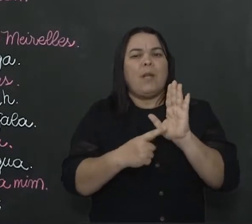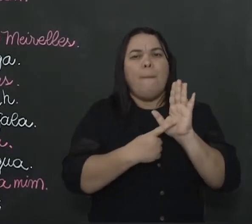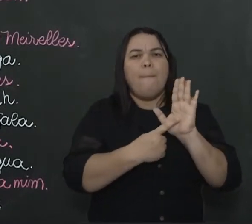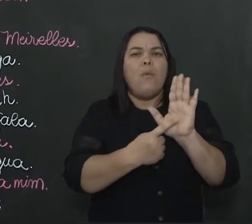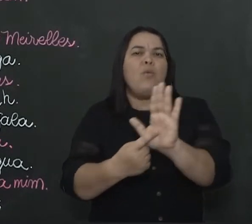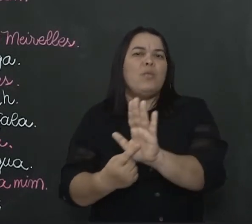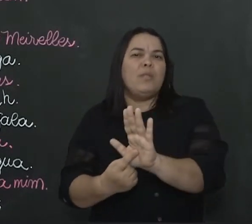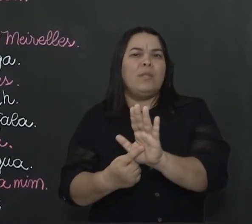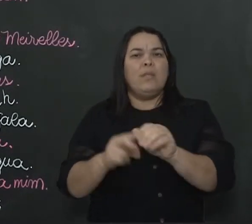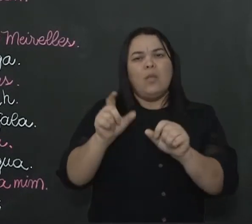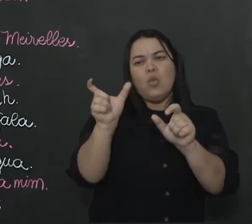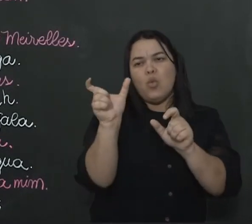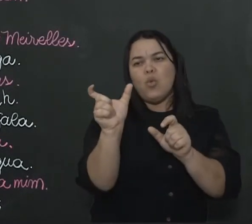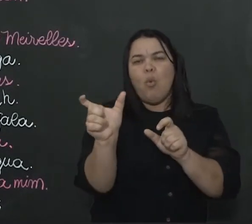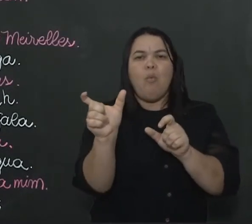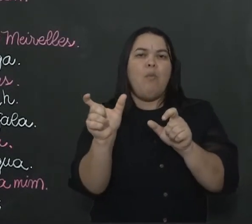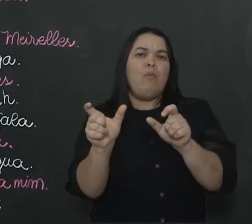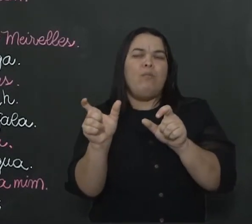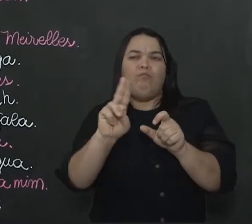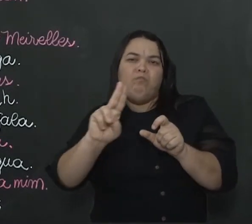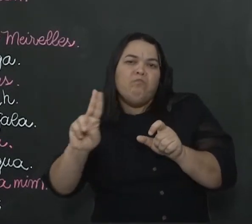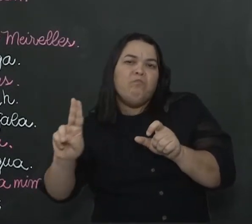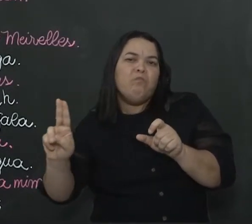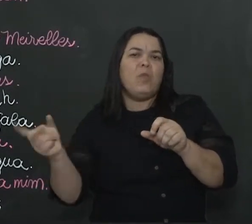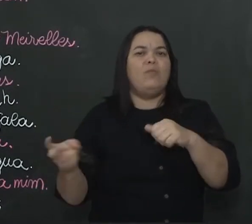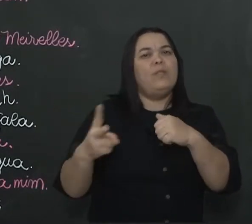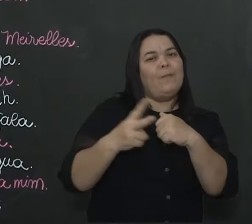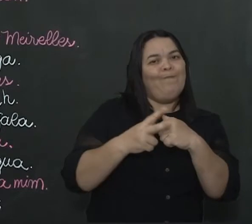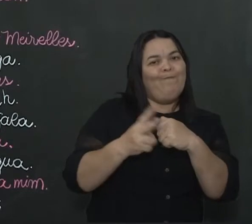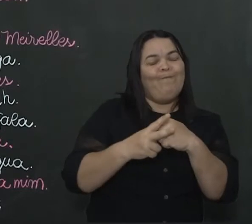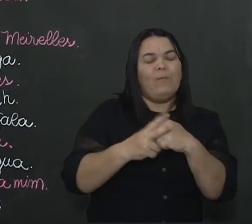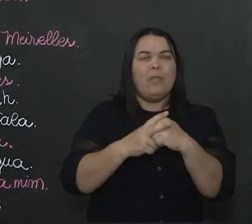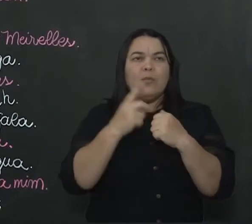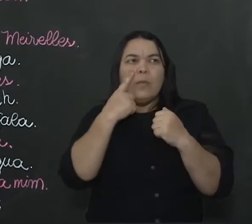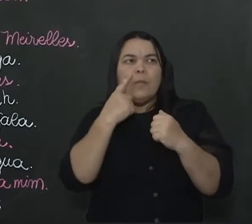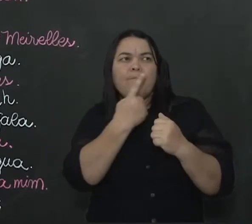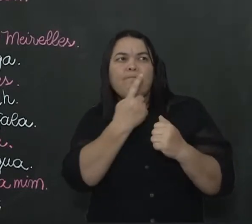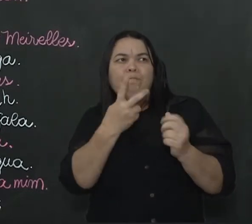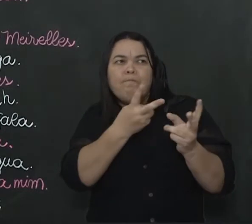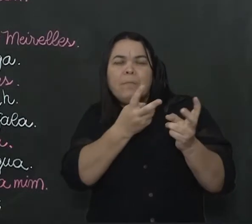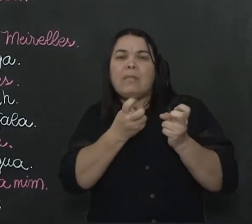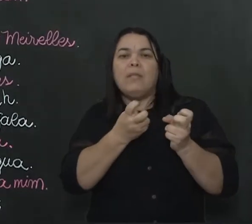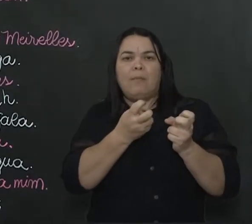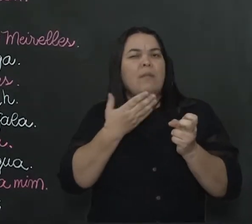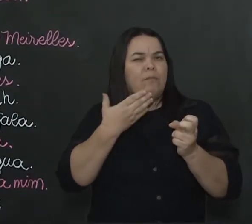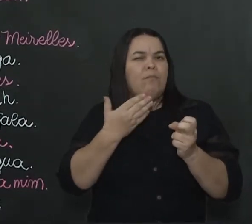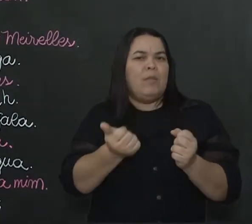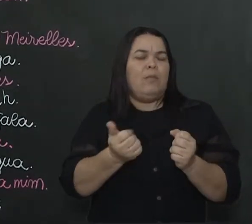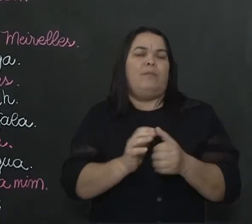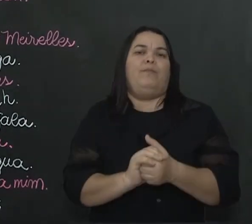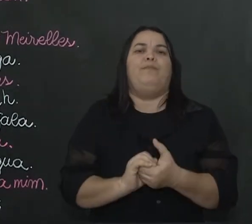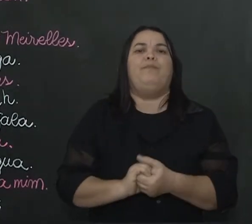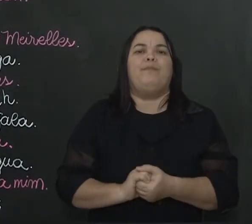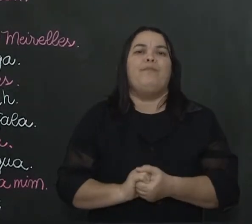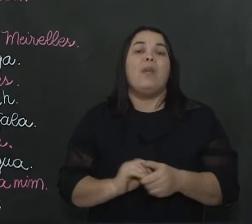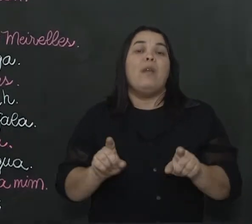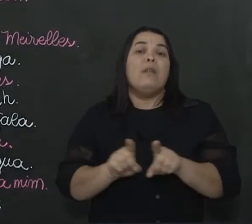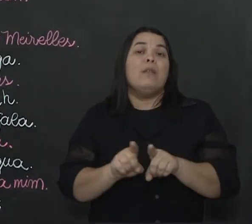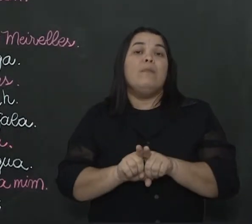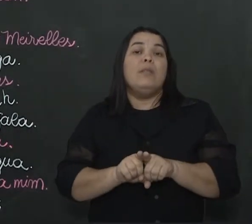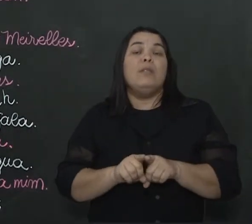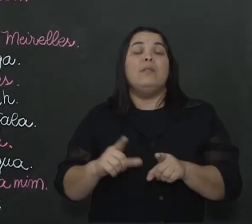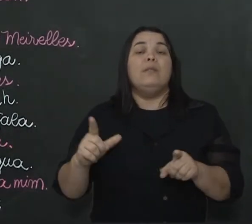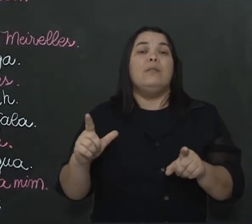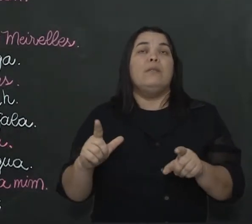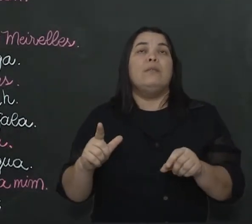nomes e dos verbos. Isso nos ajuda muito, isso facilita bastante a identificação. No entanto, outras ocorrências da crase são marcadas